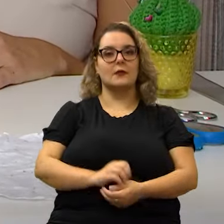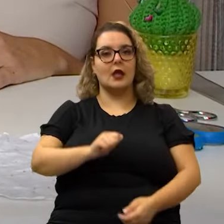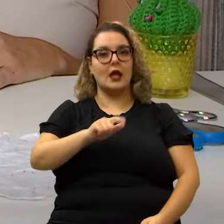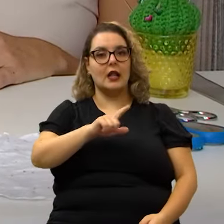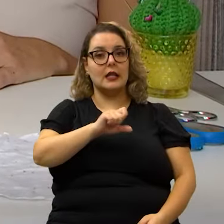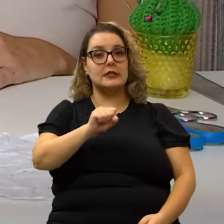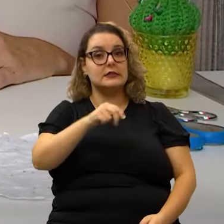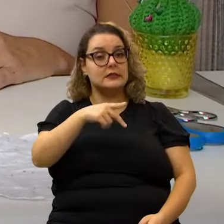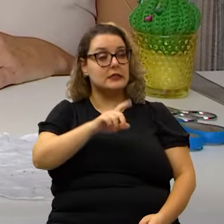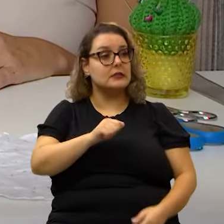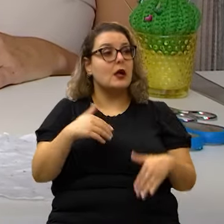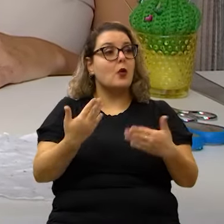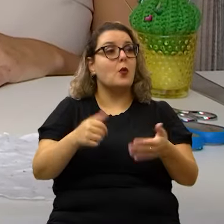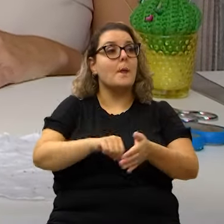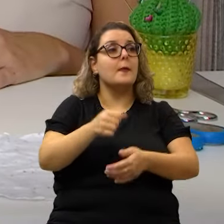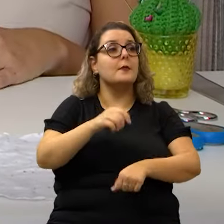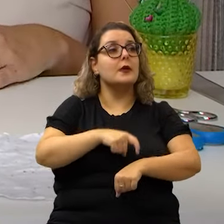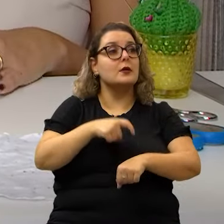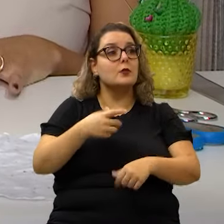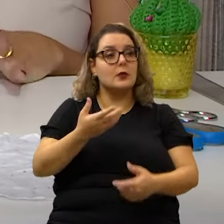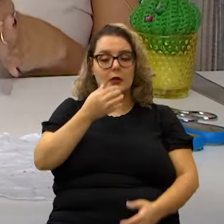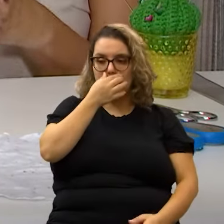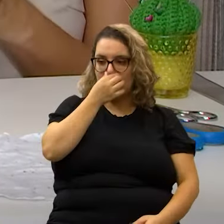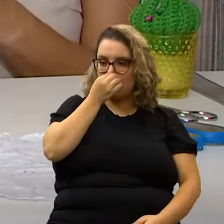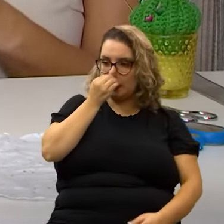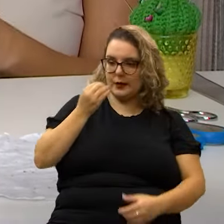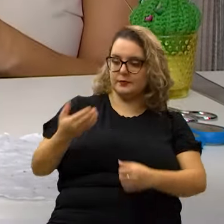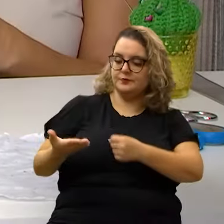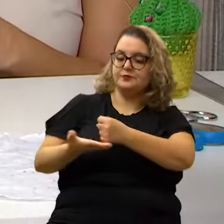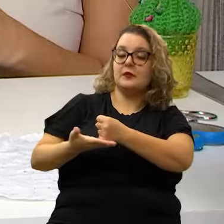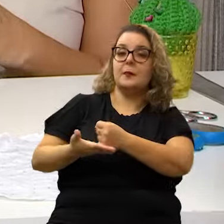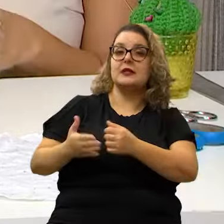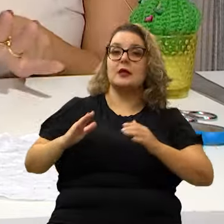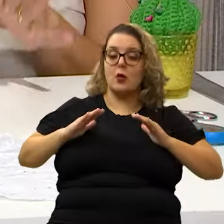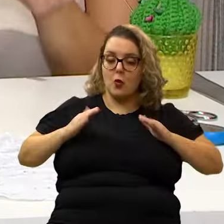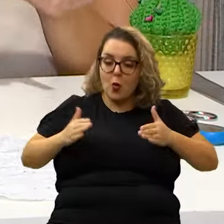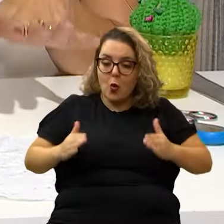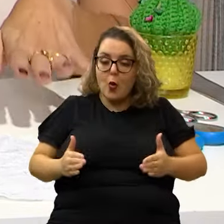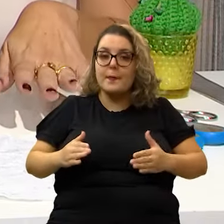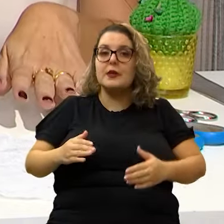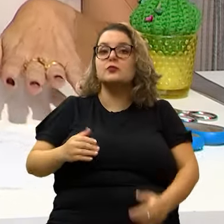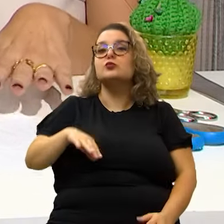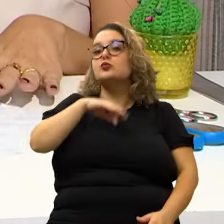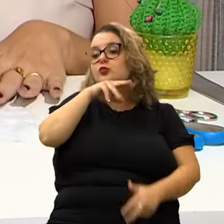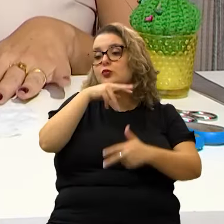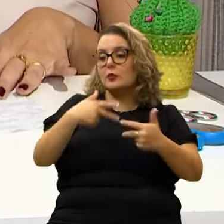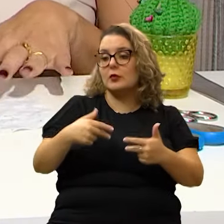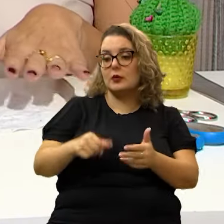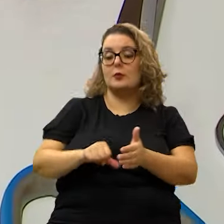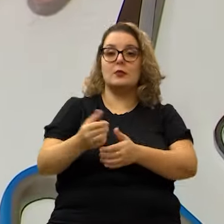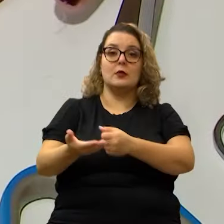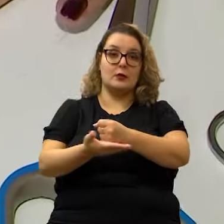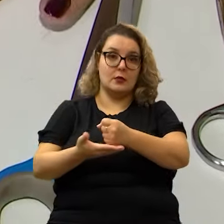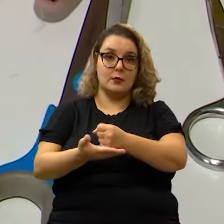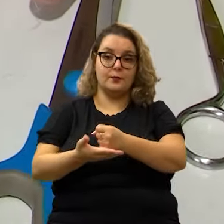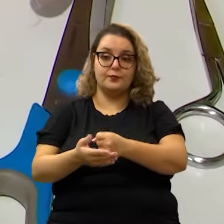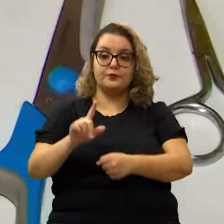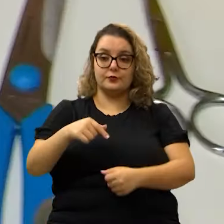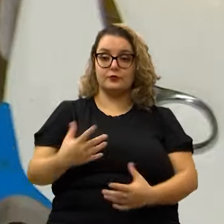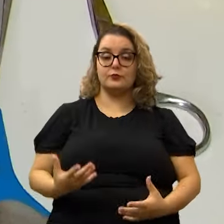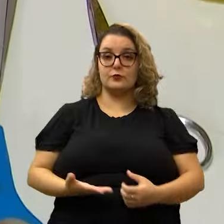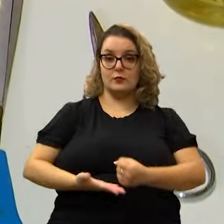Alessandra, qual o primeiro passo? Nós vamos começar agora com a base, que seria o corpinho do bichinho. Então a gente vai trabalhar primeiro a parte de